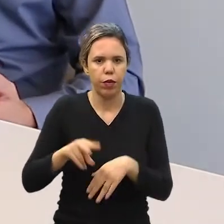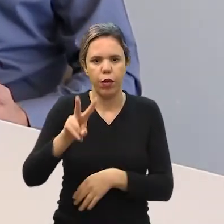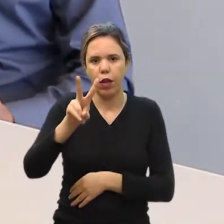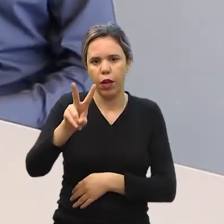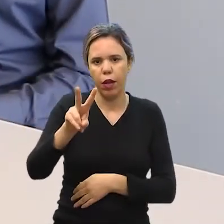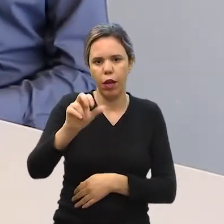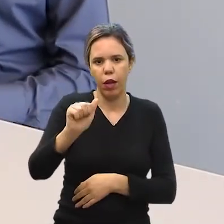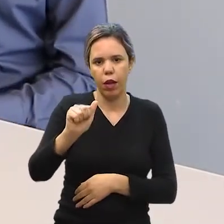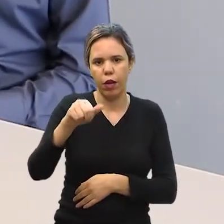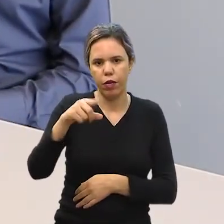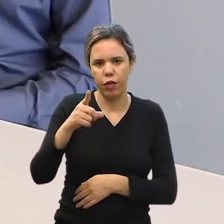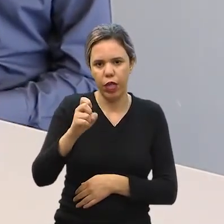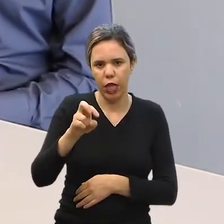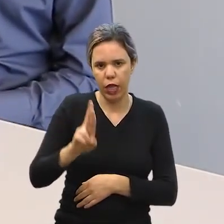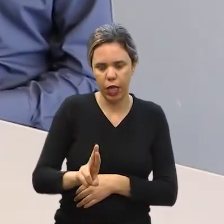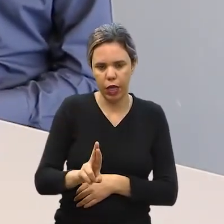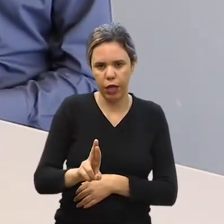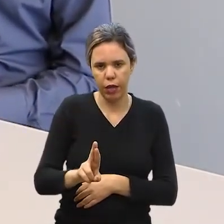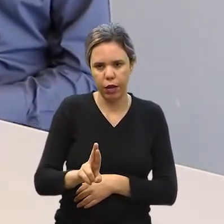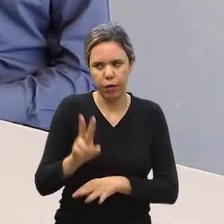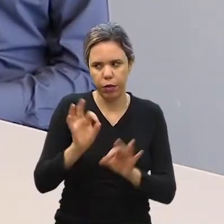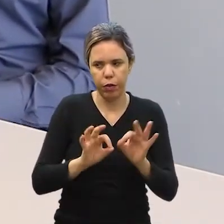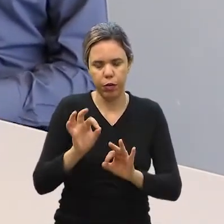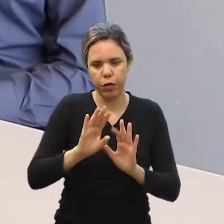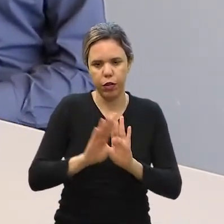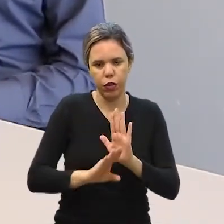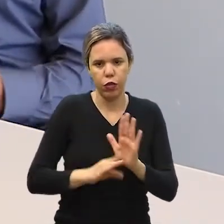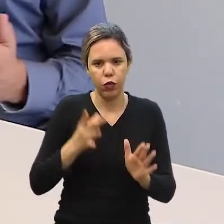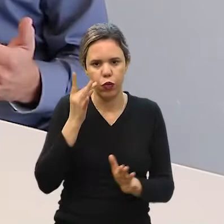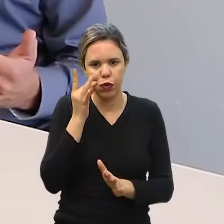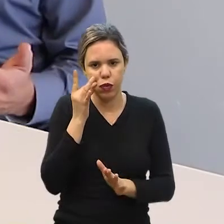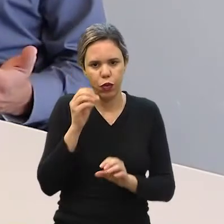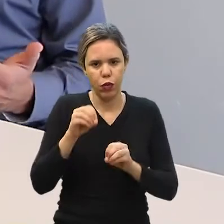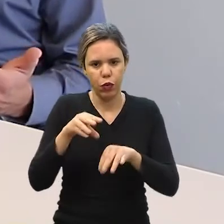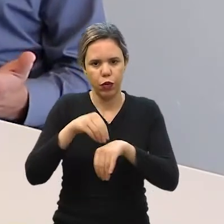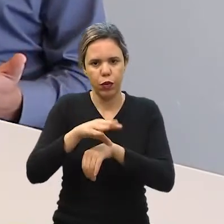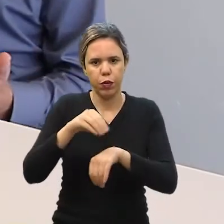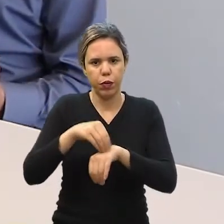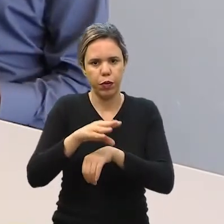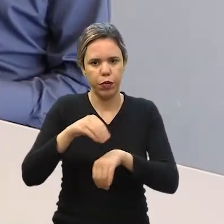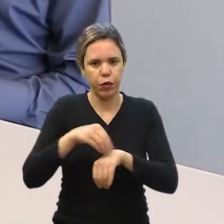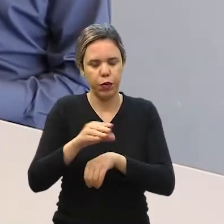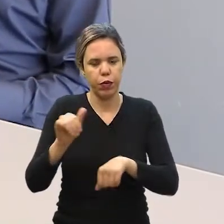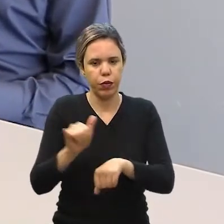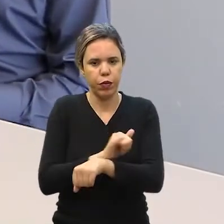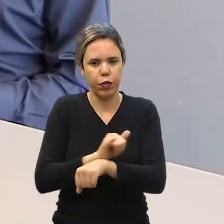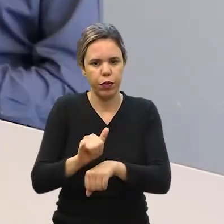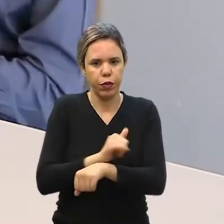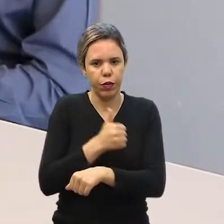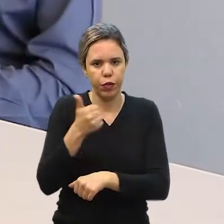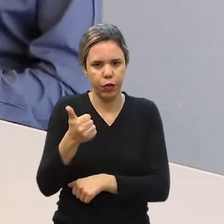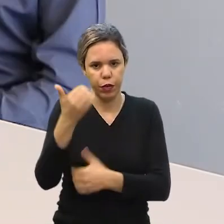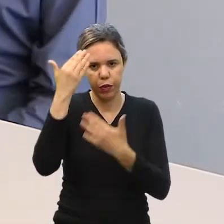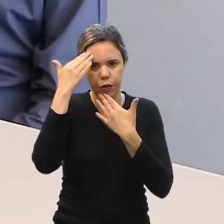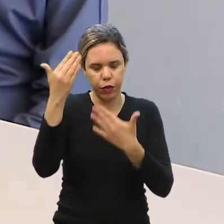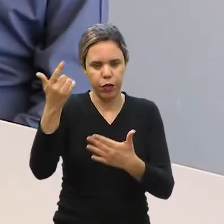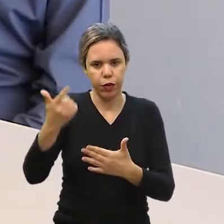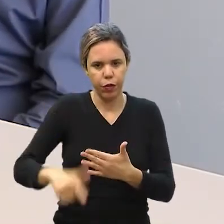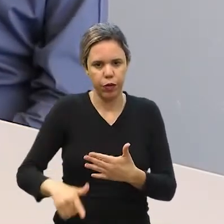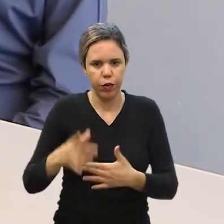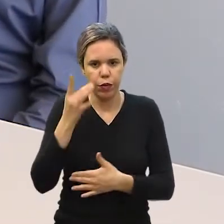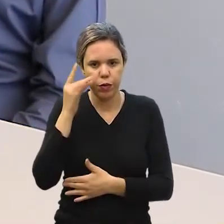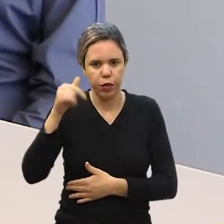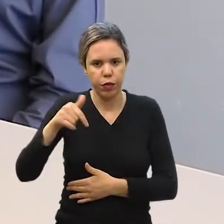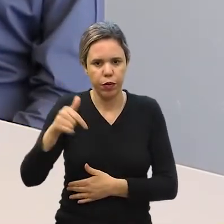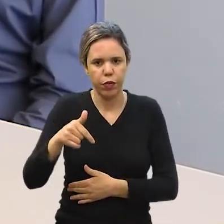Vander Vicente, que é planejador financeiro pessoal, vai poder nos dar algumas dicas dessa estratégia. Tudo bem, Vander? Obrigado mais uma vez pela sua